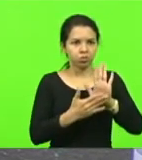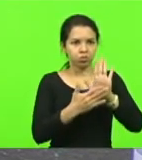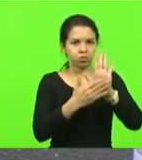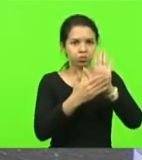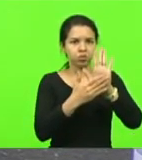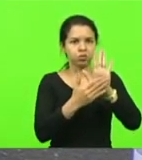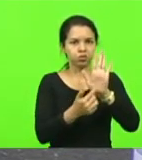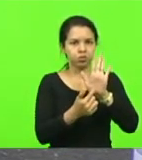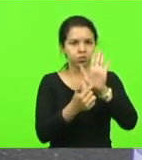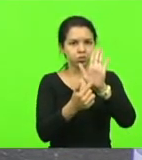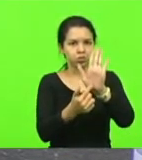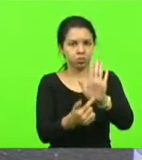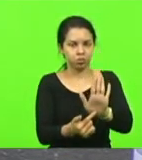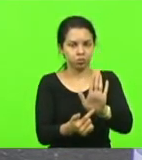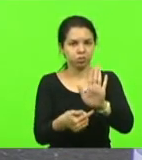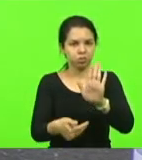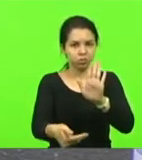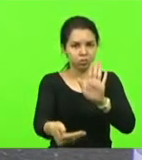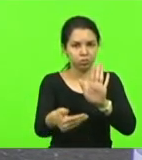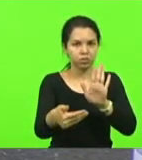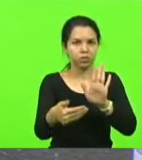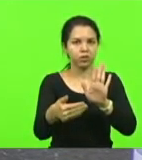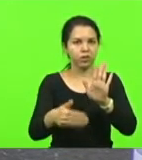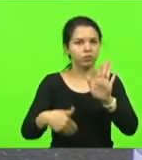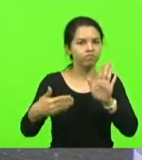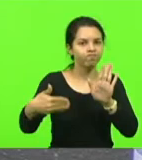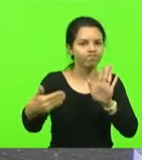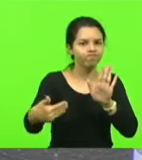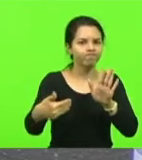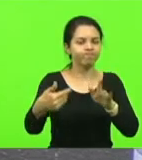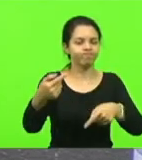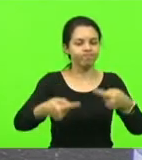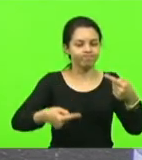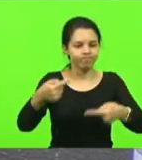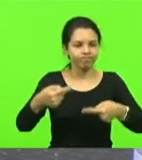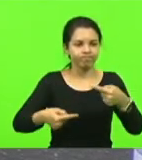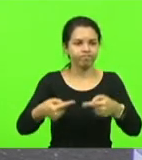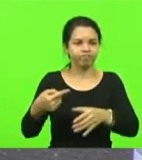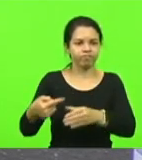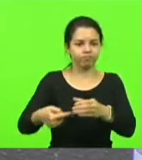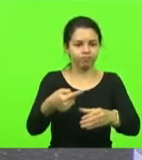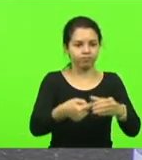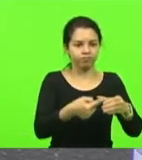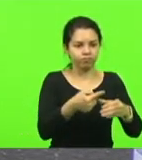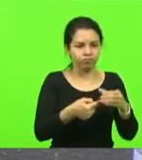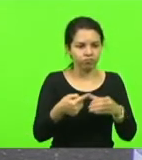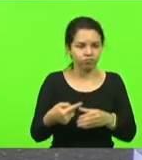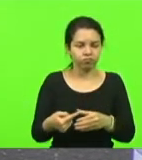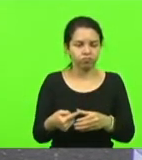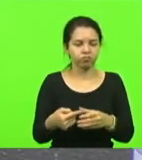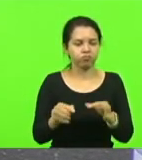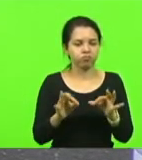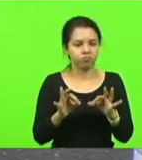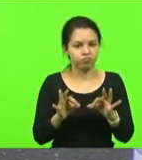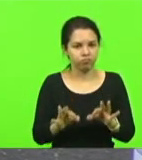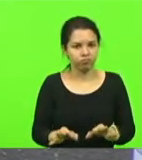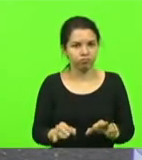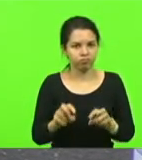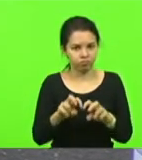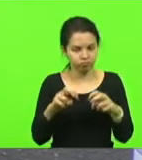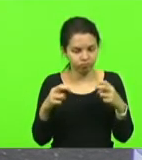para posterior deliberação das comissões e, obviamente, que no